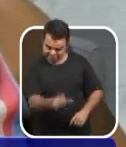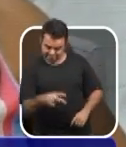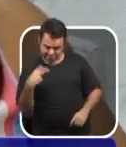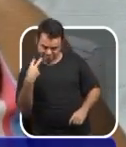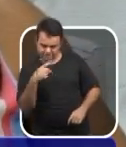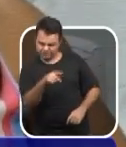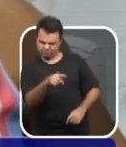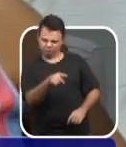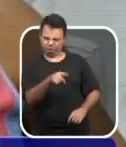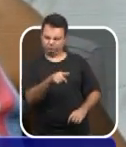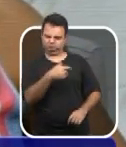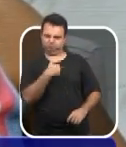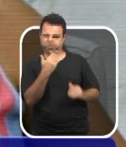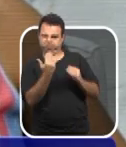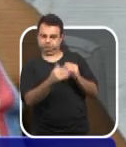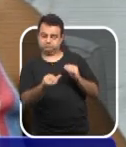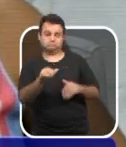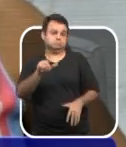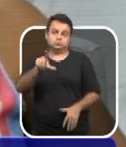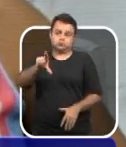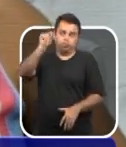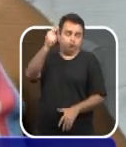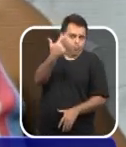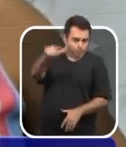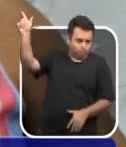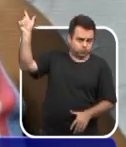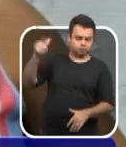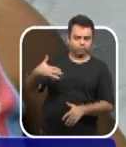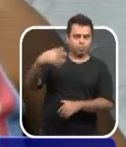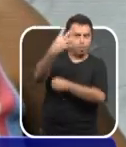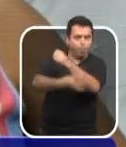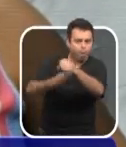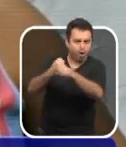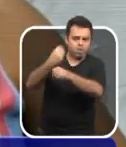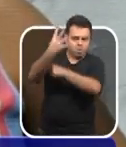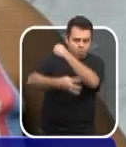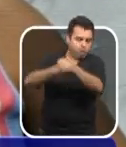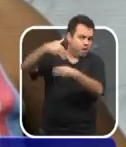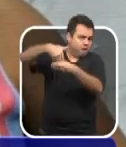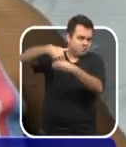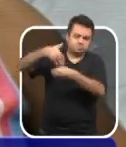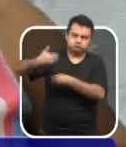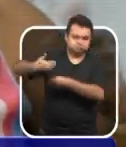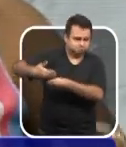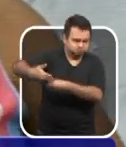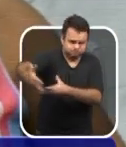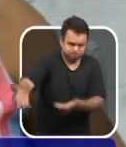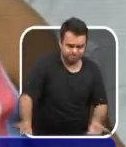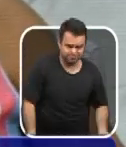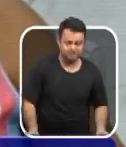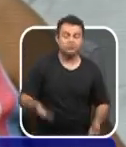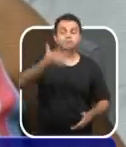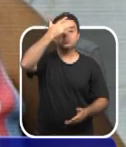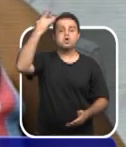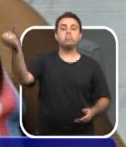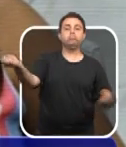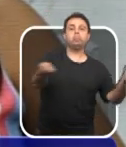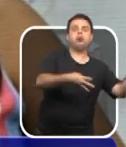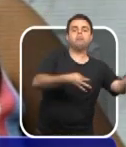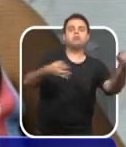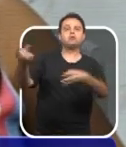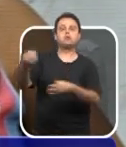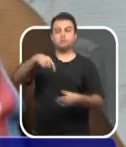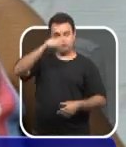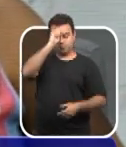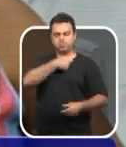direito de fazer outras escolhas. É o que vai acontecer a cada 4 anos. Então, teremos novas pessoas aqui, representando o